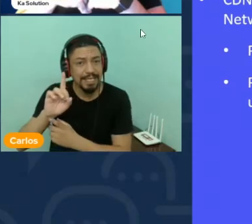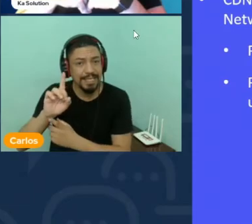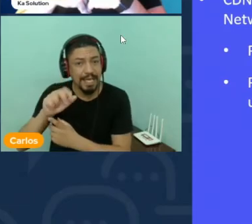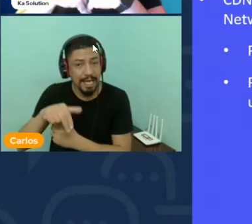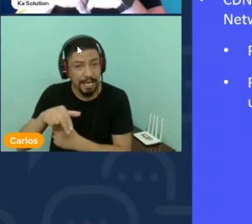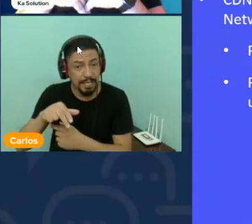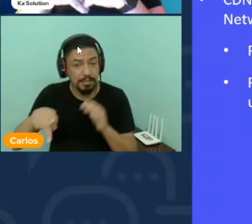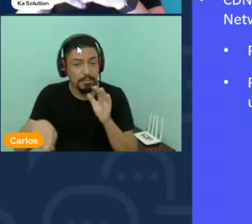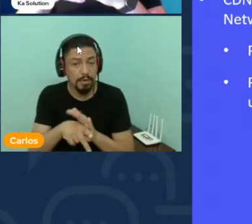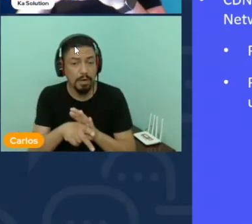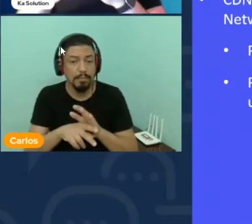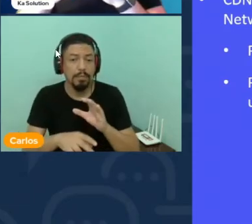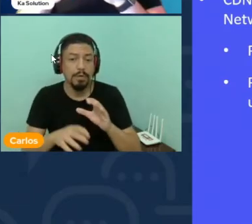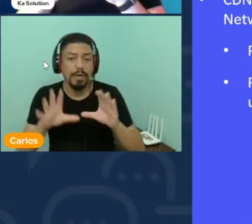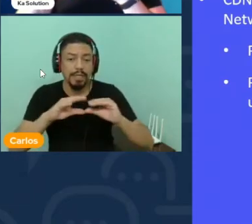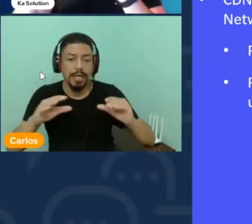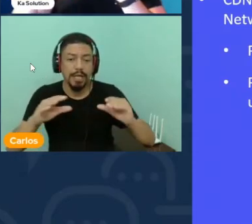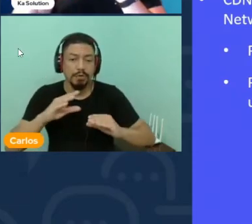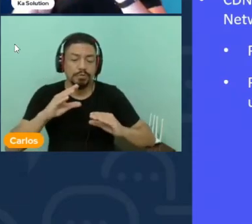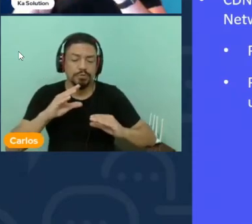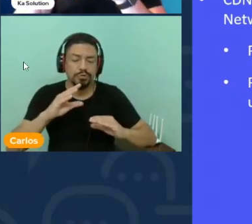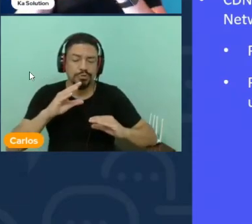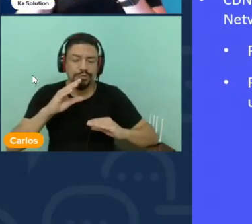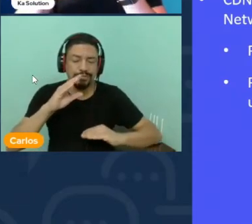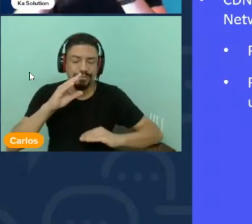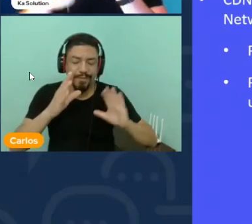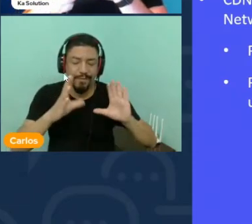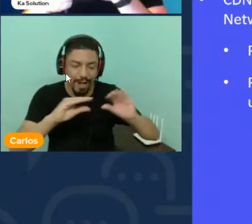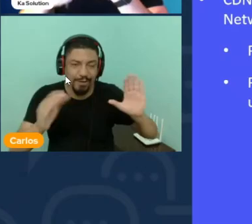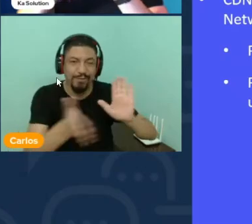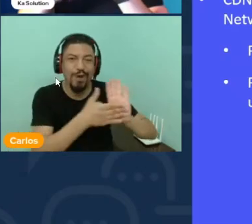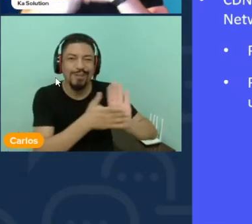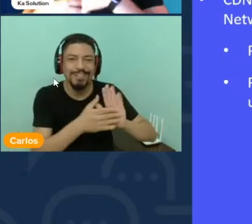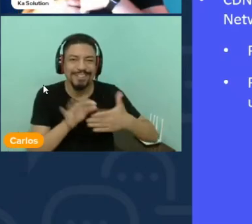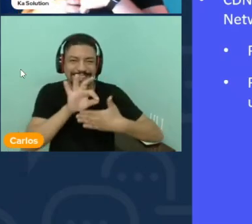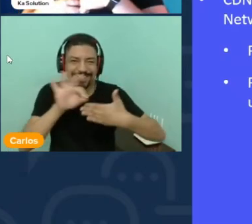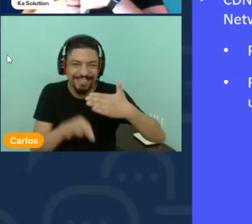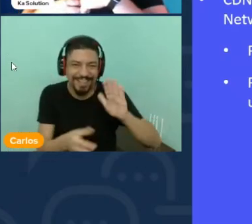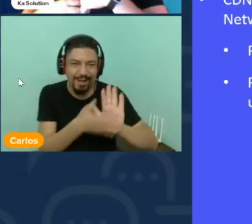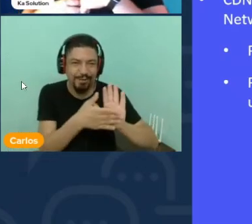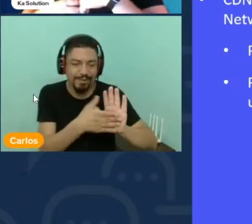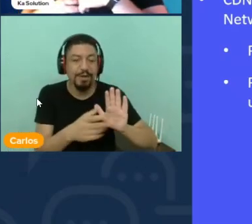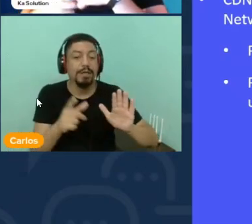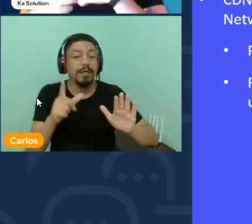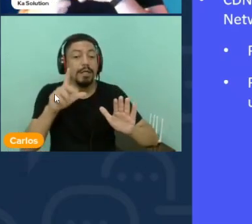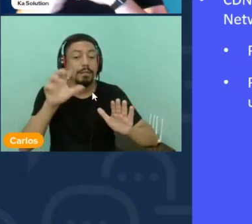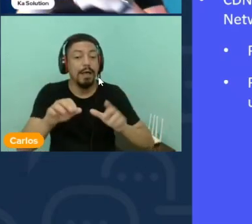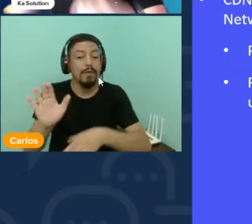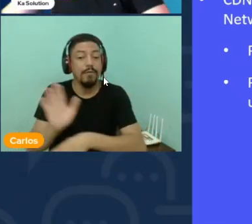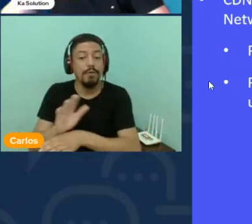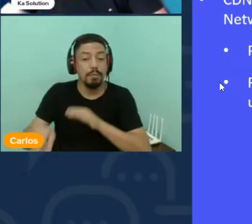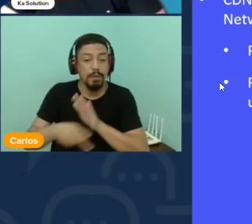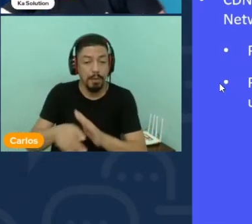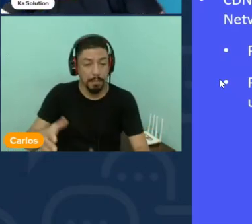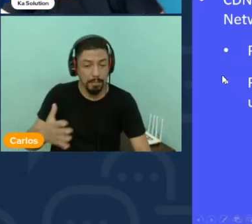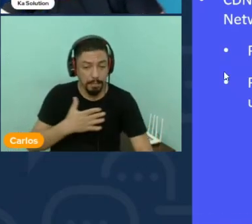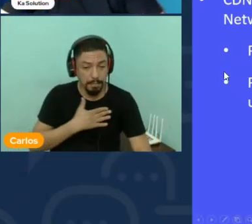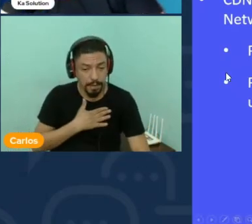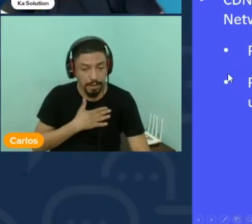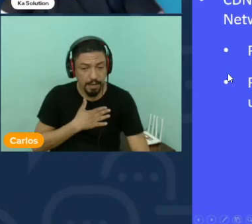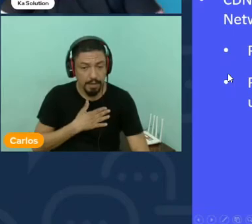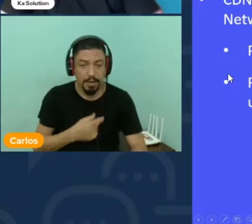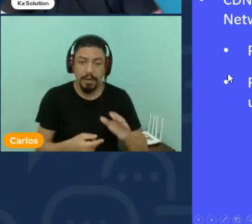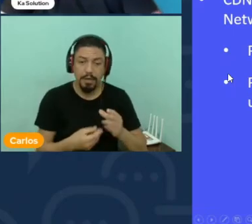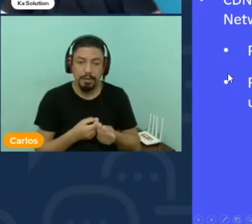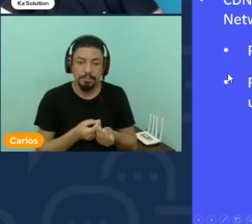CloudFront. O Amazon CloudFront é um serviço que vai pegar aquele filme que eu produzi e vai levar para aqueles